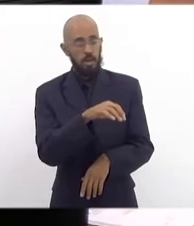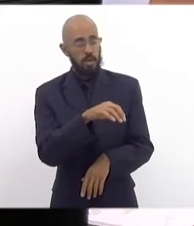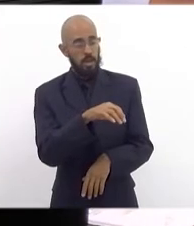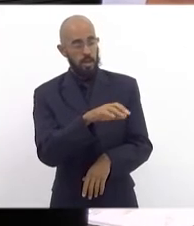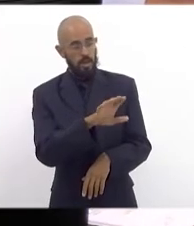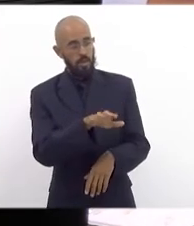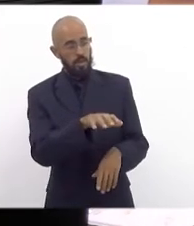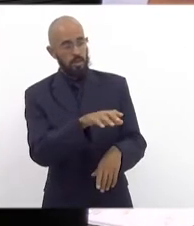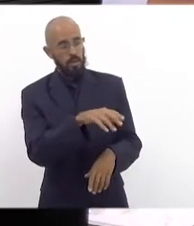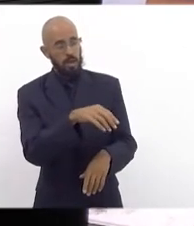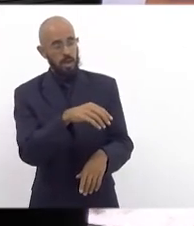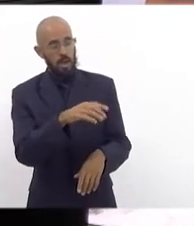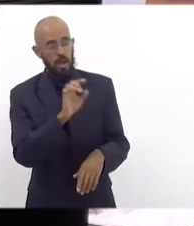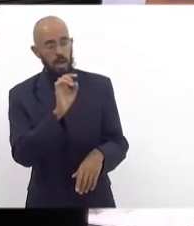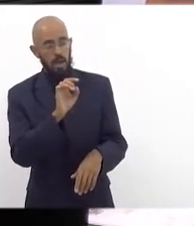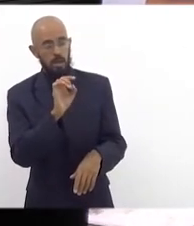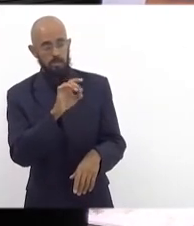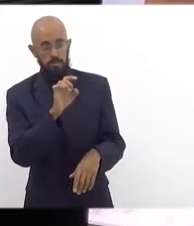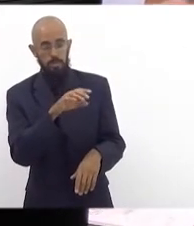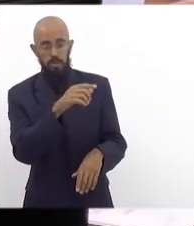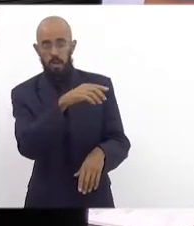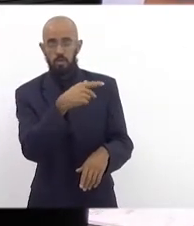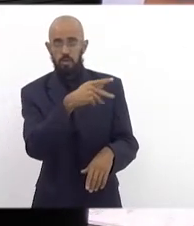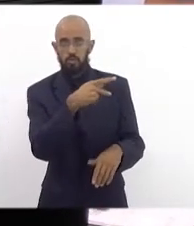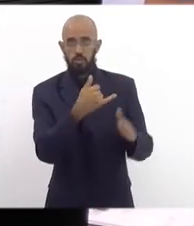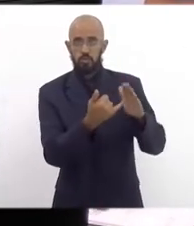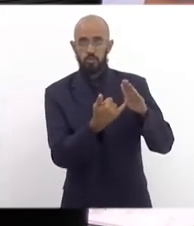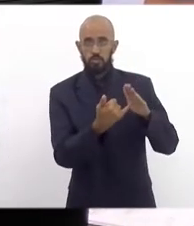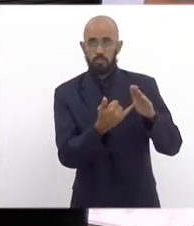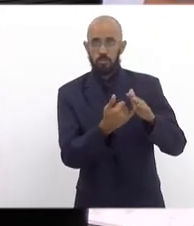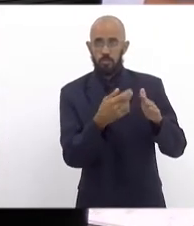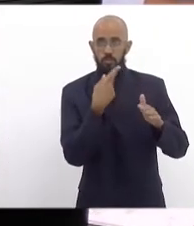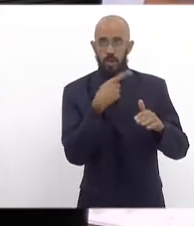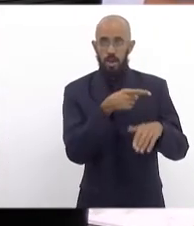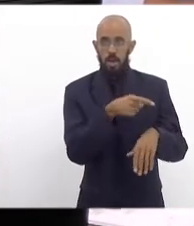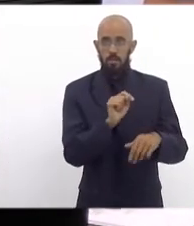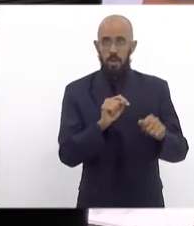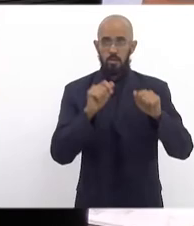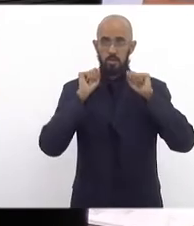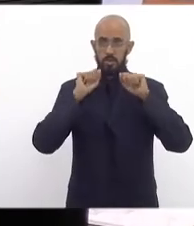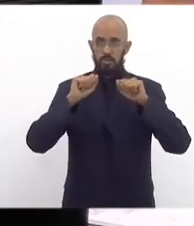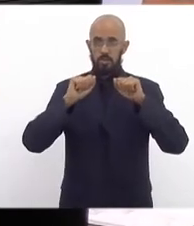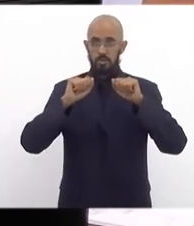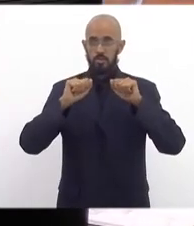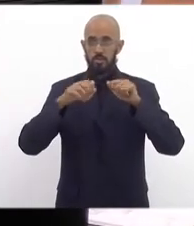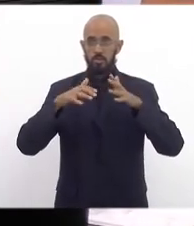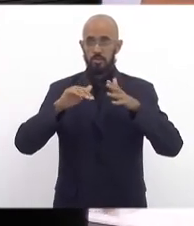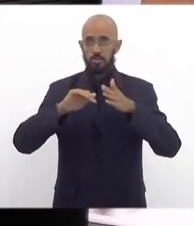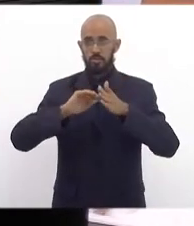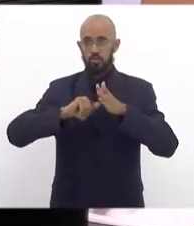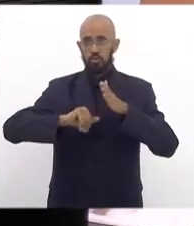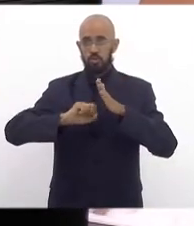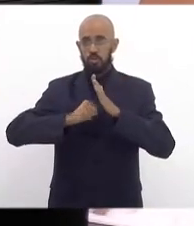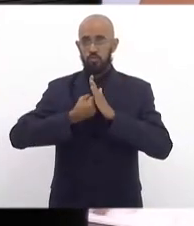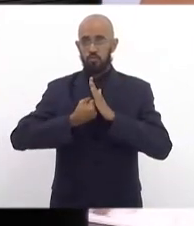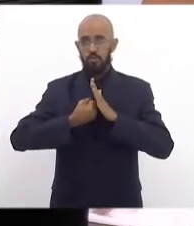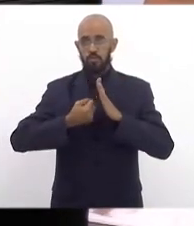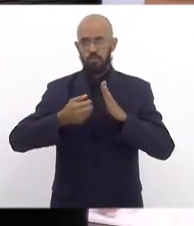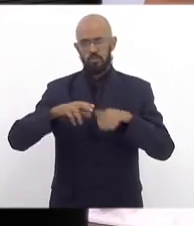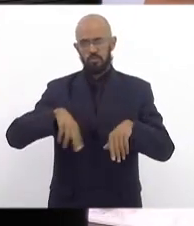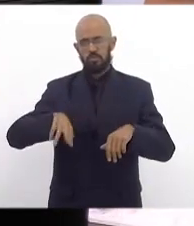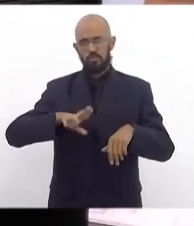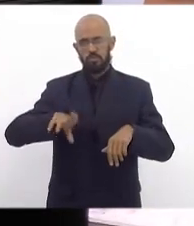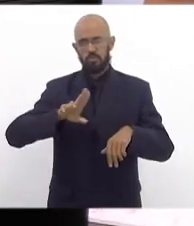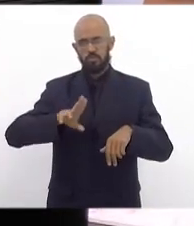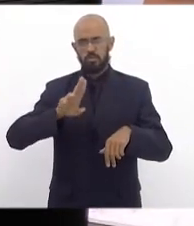Pede para os obsessores do governador abre mão do reto tentaremos entrar é